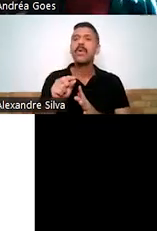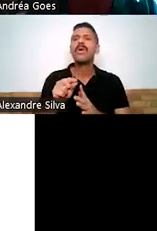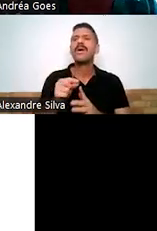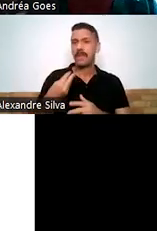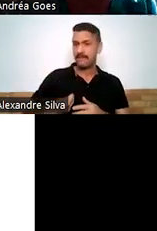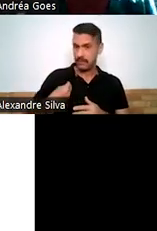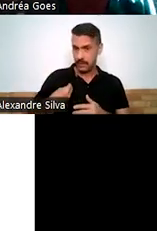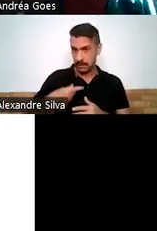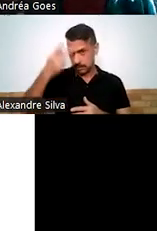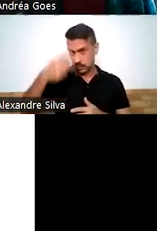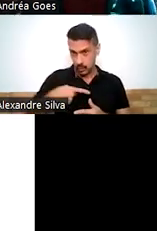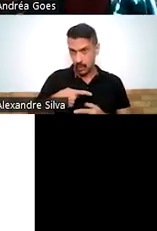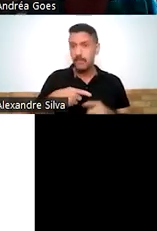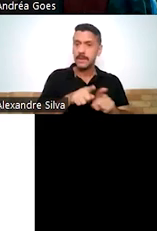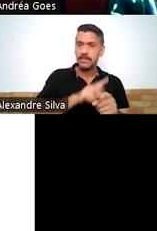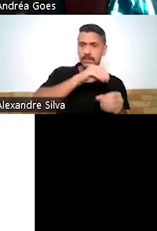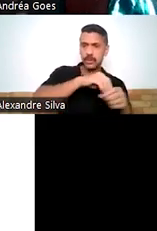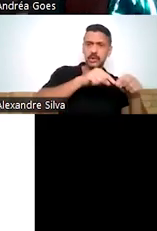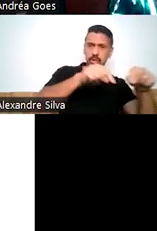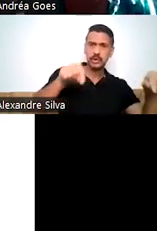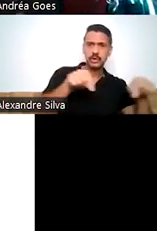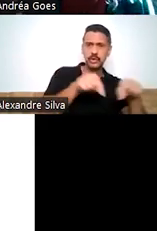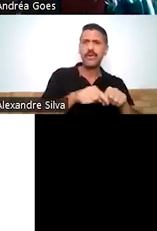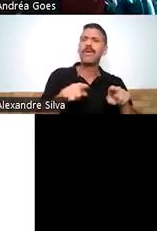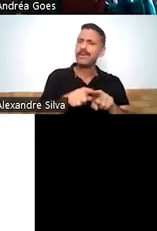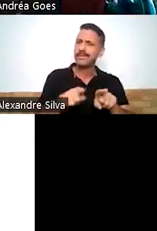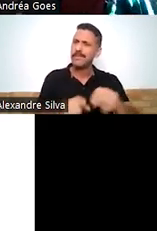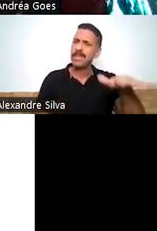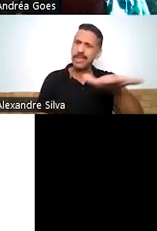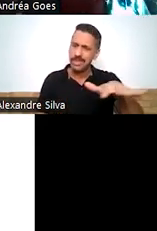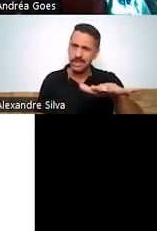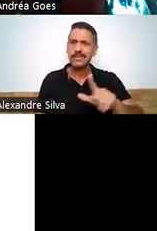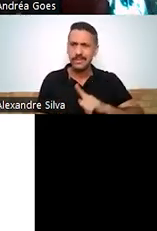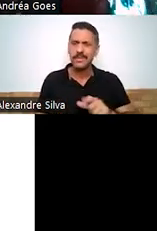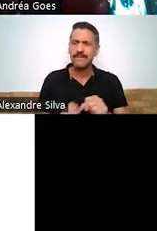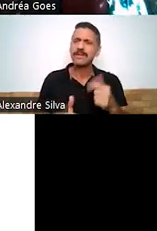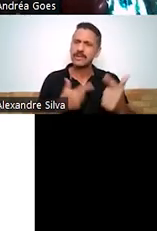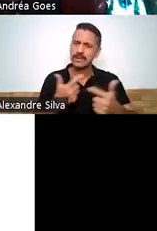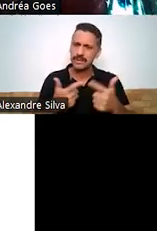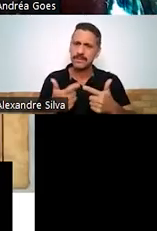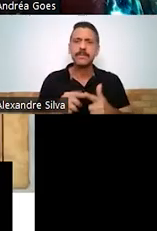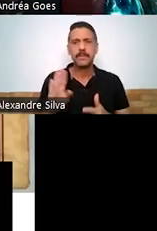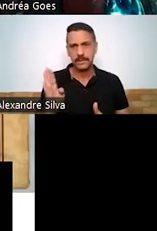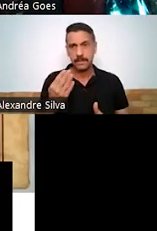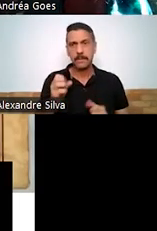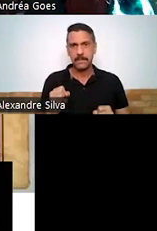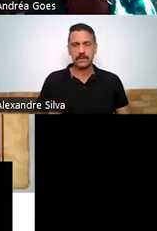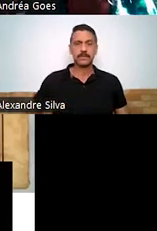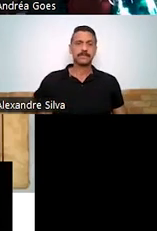crescimento individual, como para a sala de aula, para o âmbito escolar, que é o que a gente faz com o nosso trabalho. Pode passar, por favor,